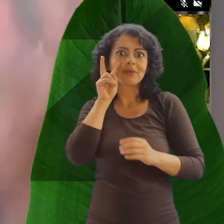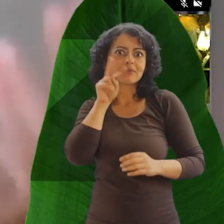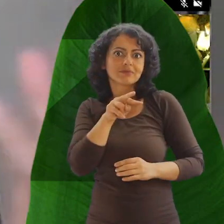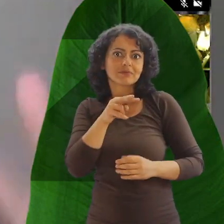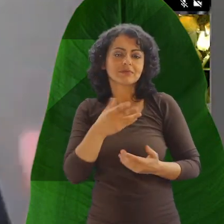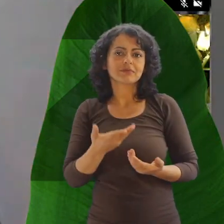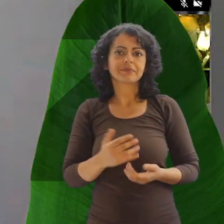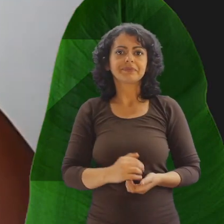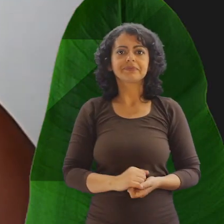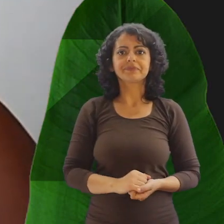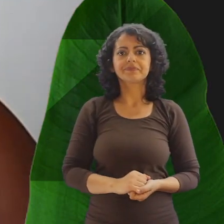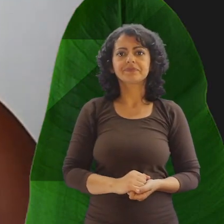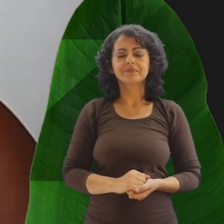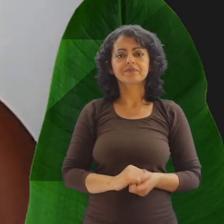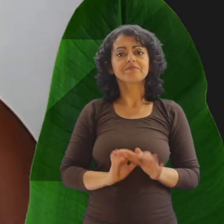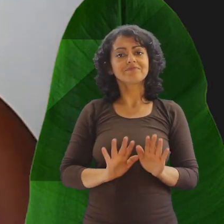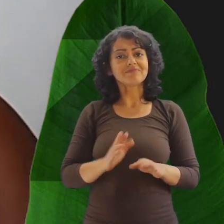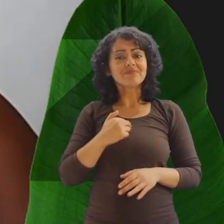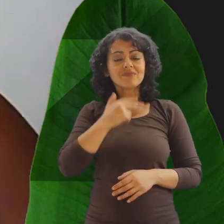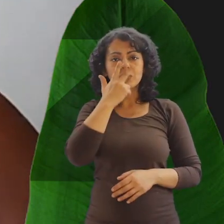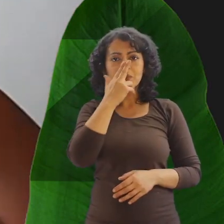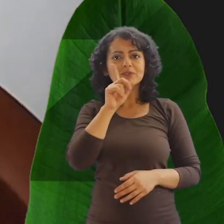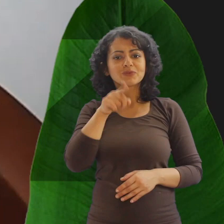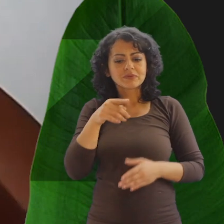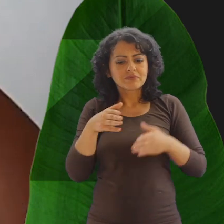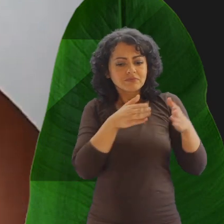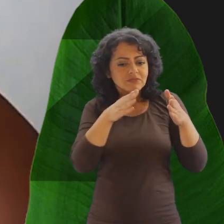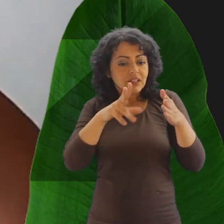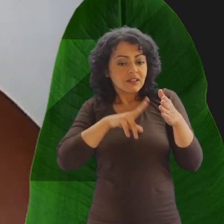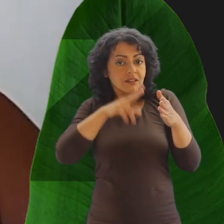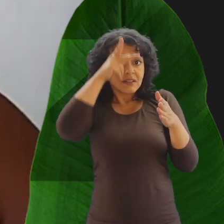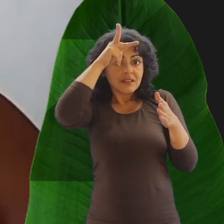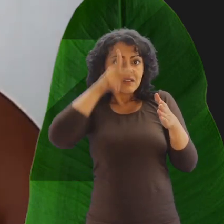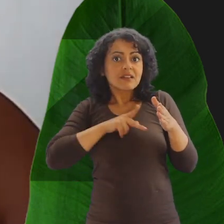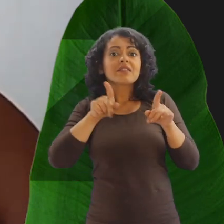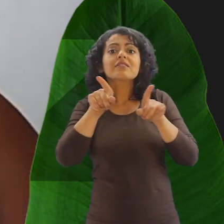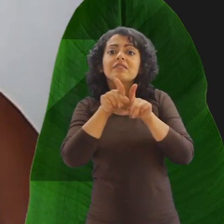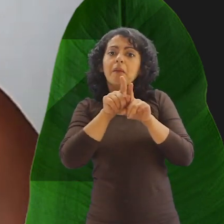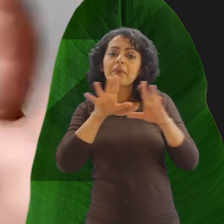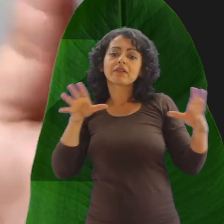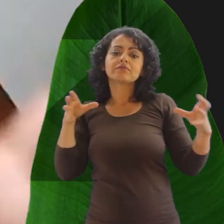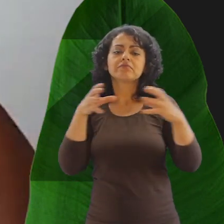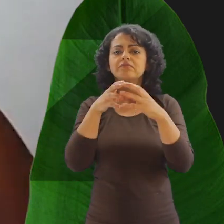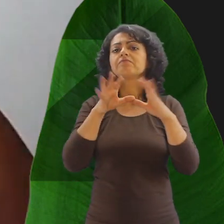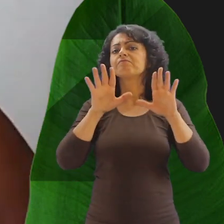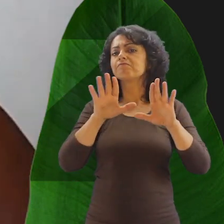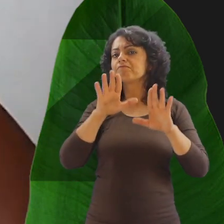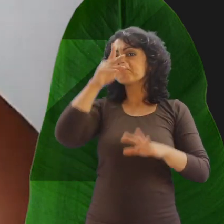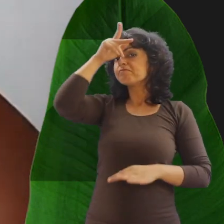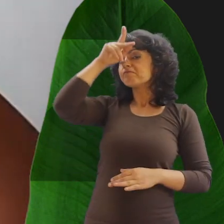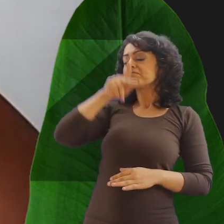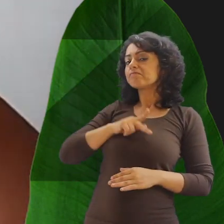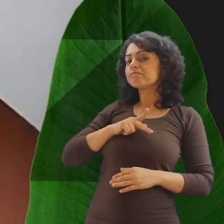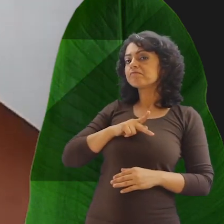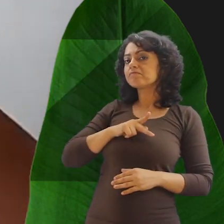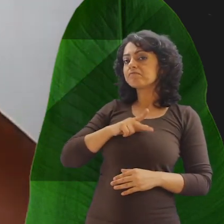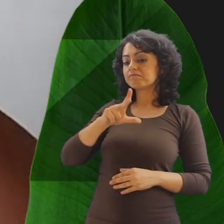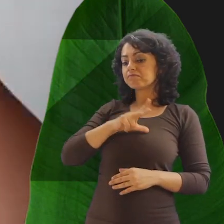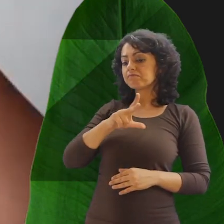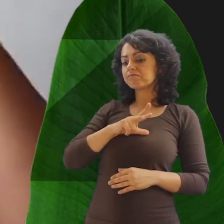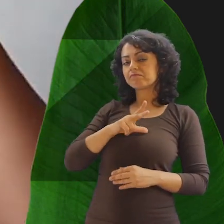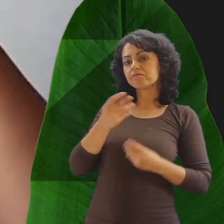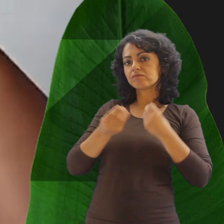Como que a gente cuida disso? Então, eu acho que é um percurso individual e é um percurso coletivo. Individual no sentido